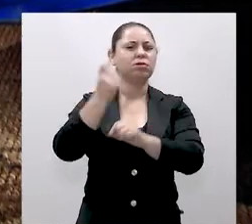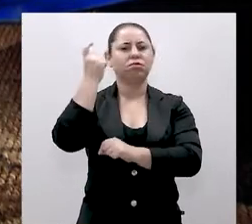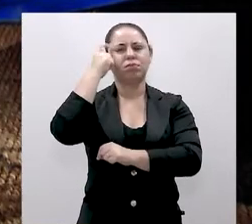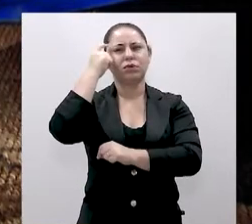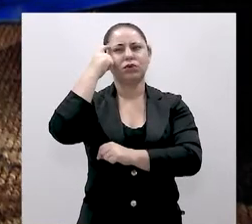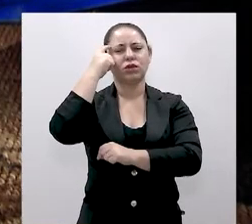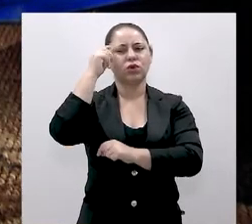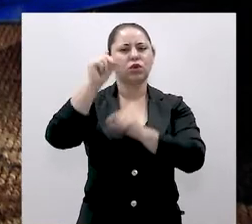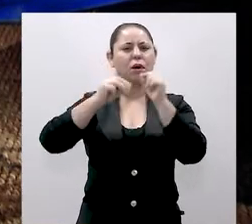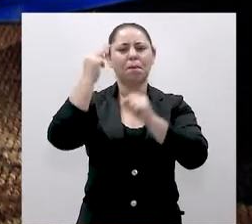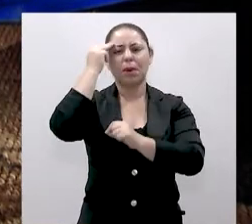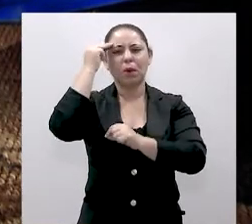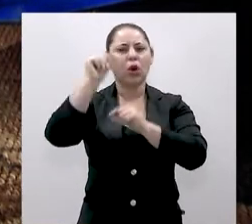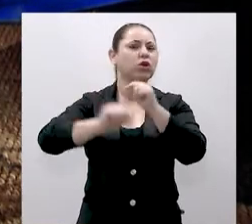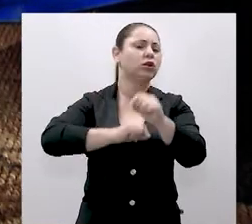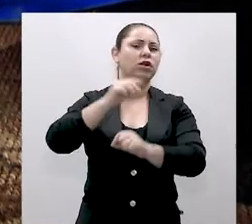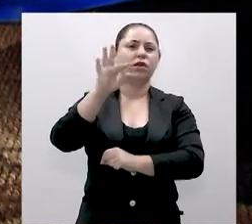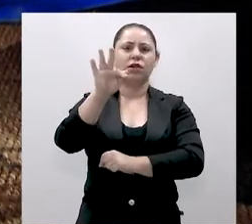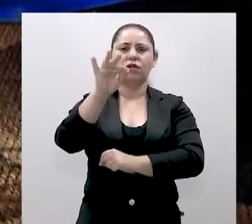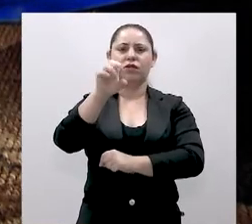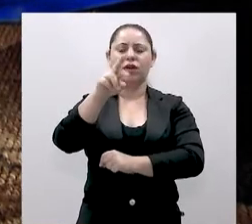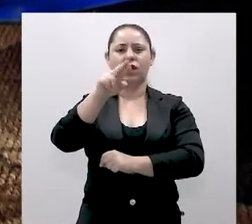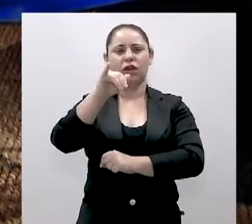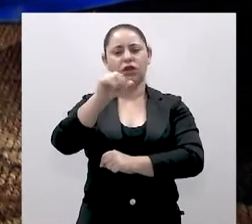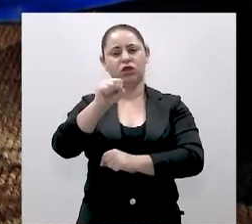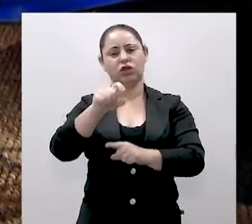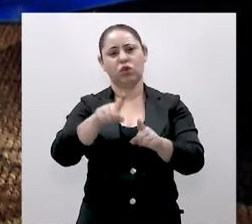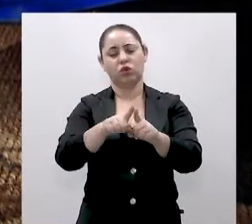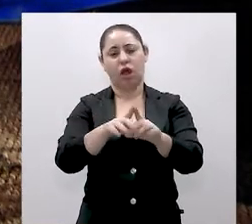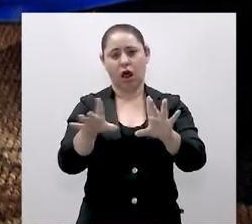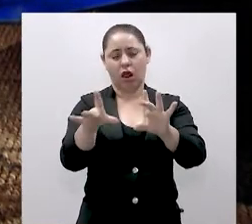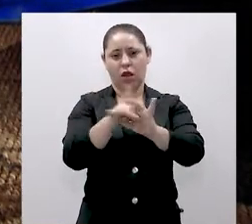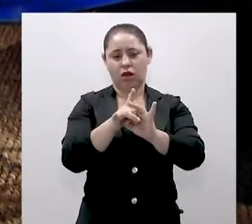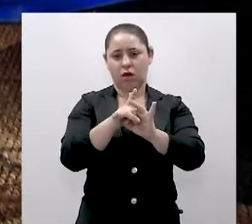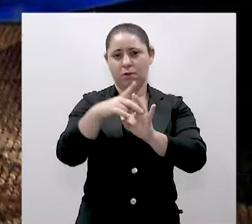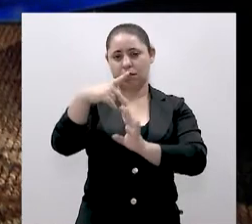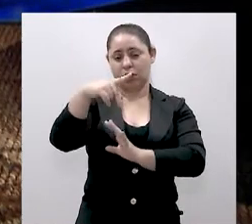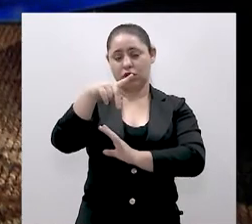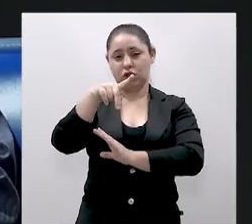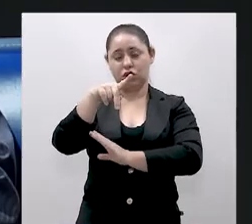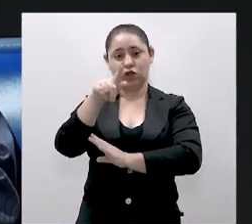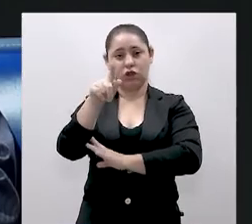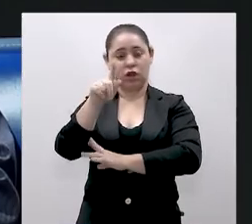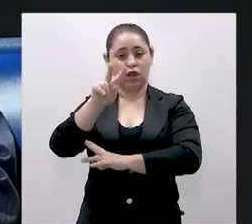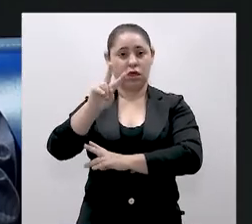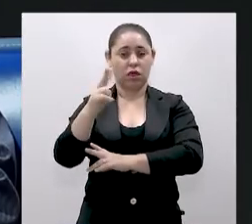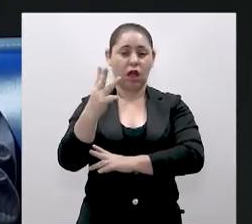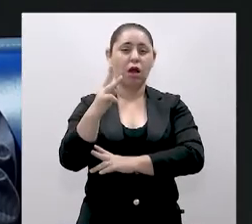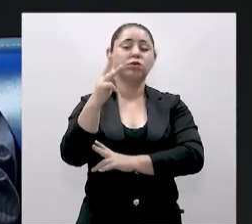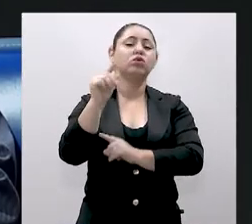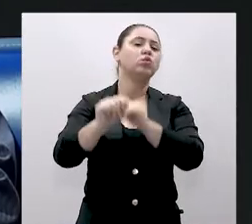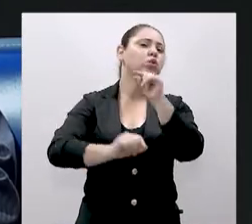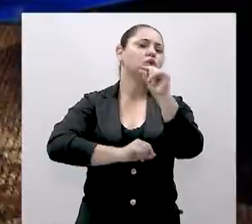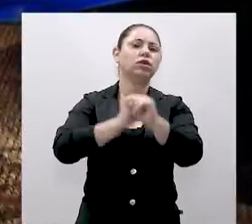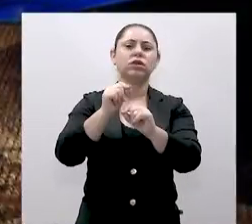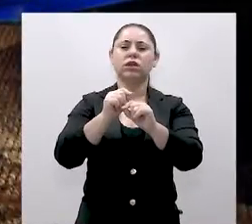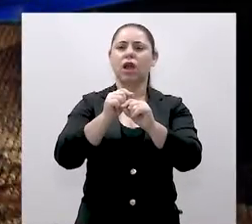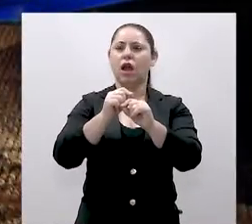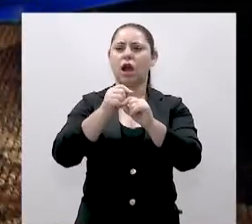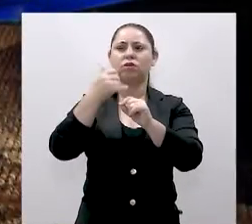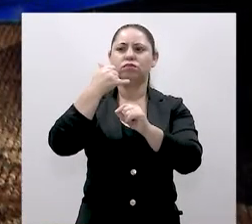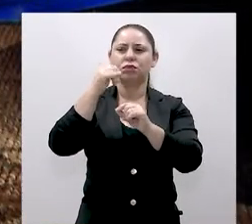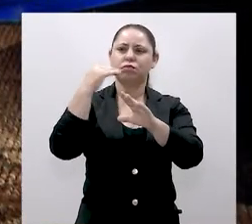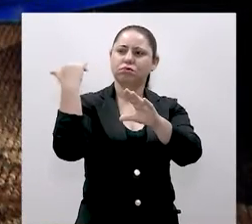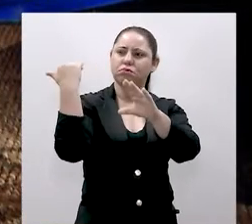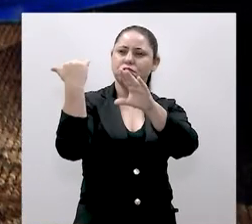e ninguém nós usamos o pgw para interligar subestação para usina para dar comando à distância